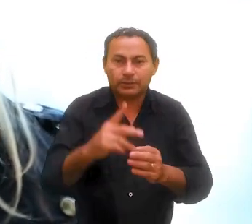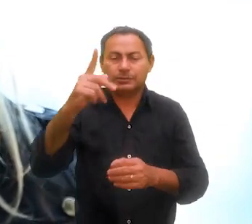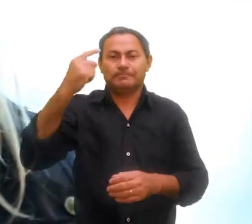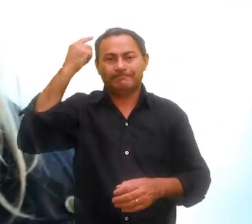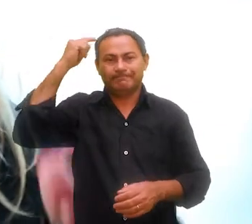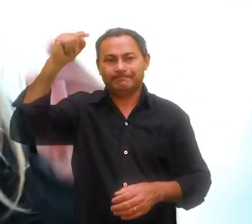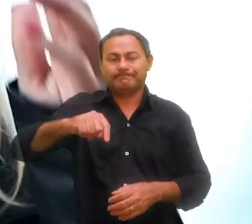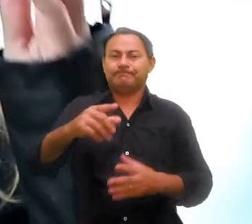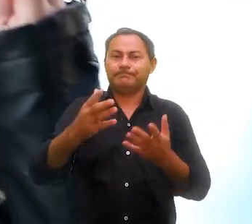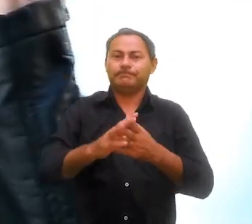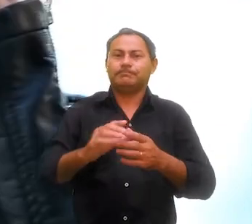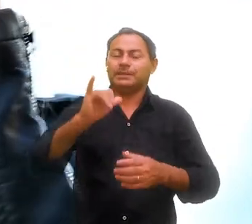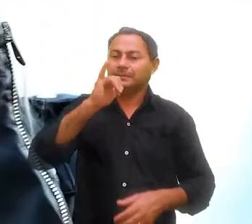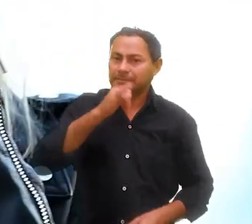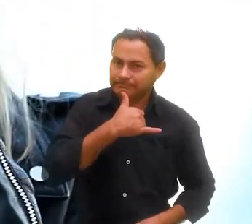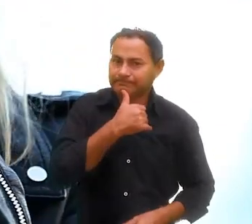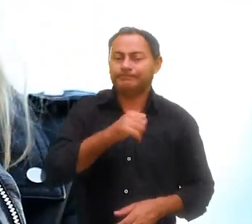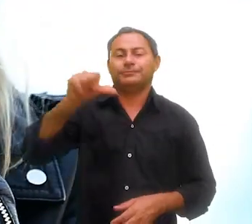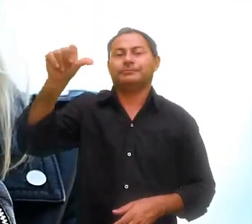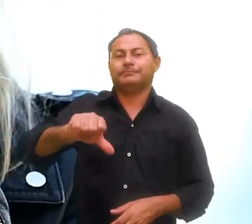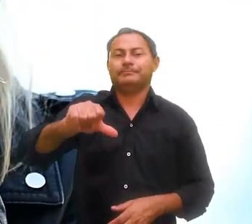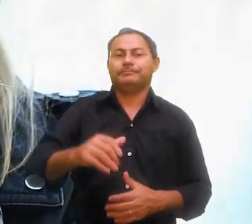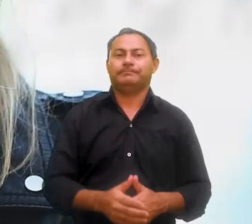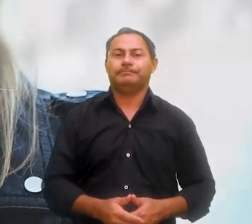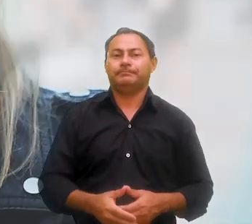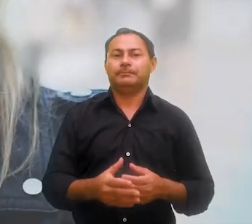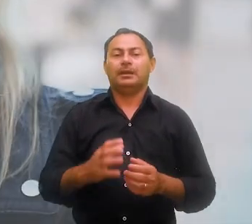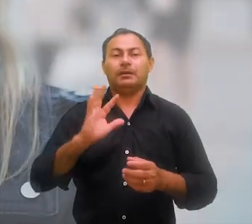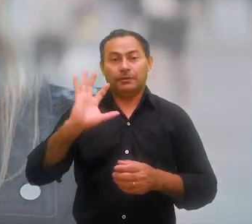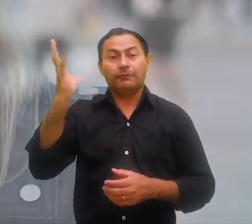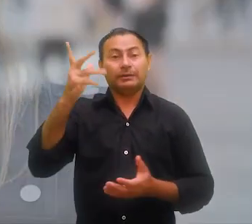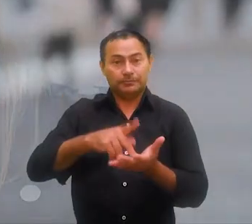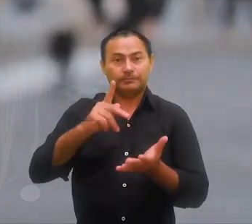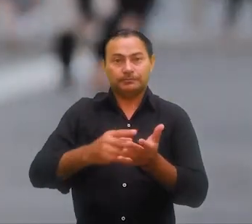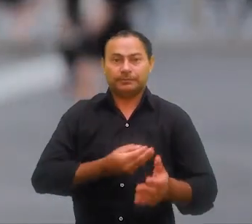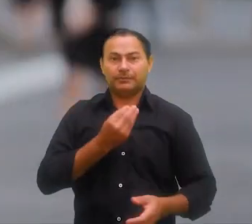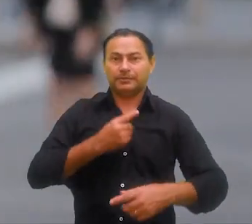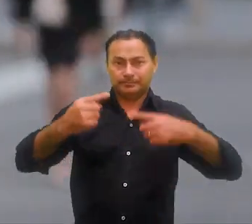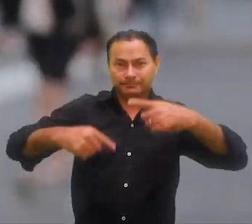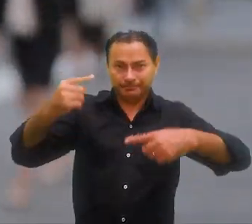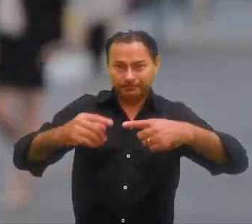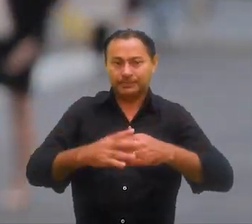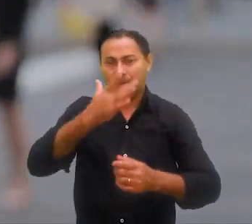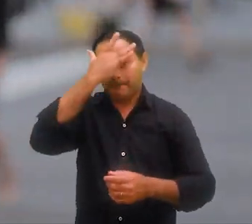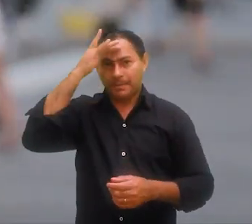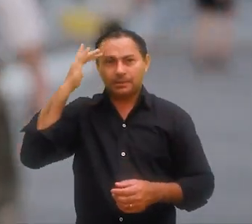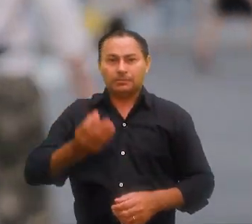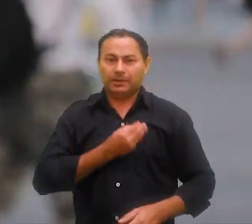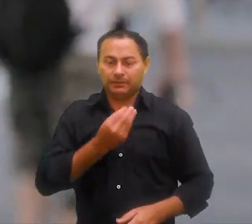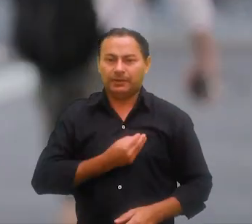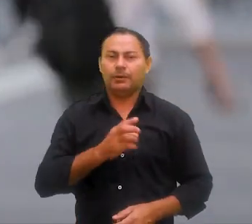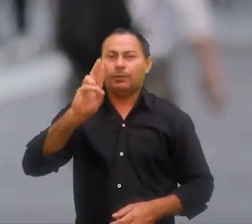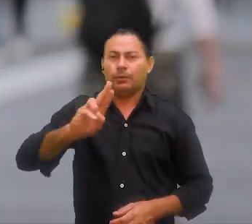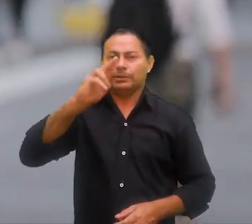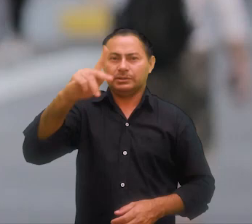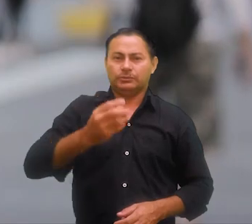correta, o seu potencial para a infelicidade é incalculável. Esse é um fato da vida indiscutível. As